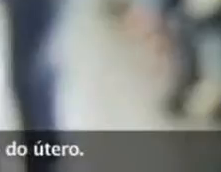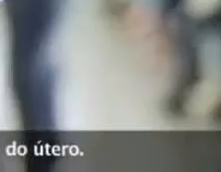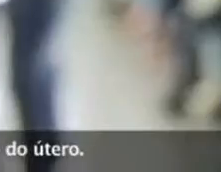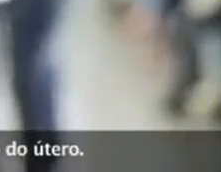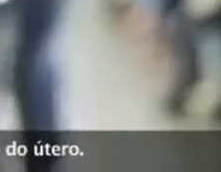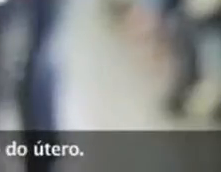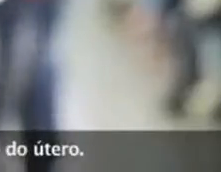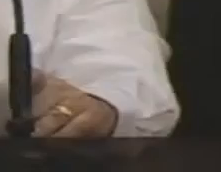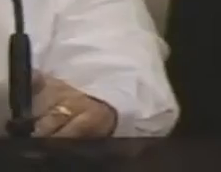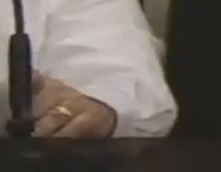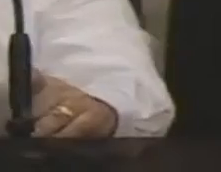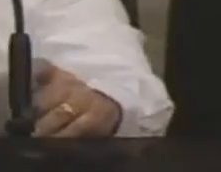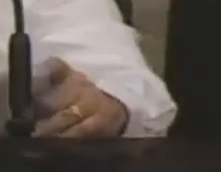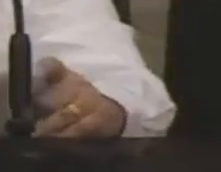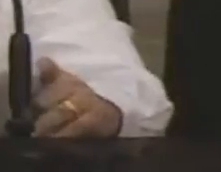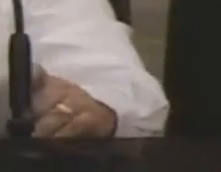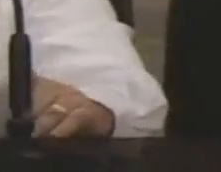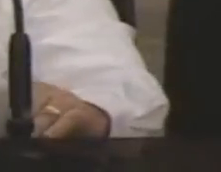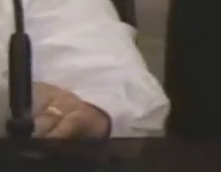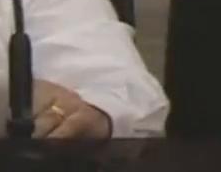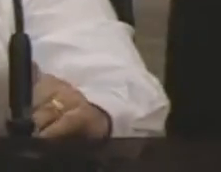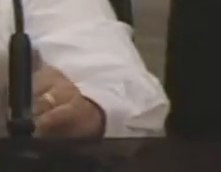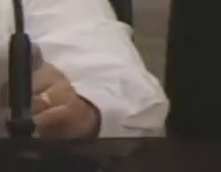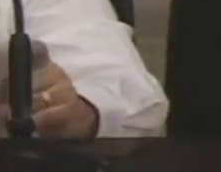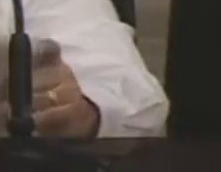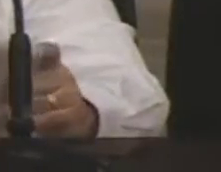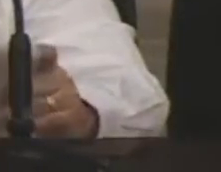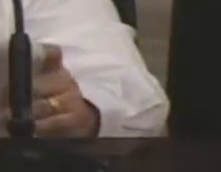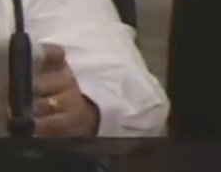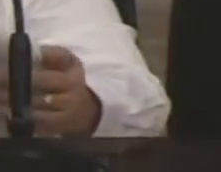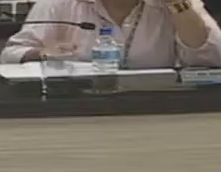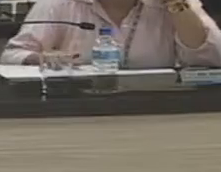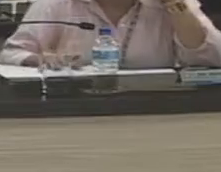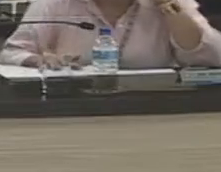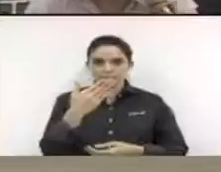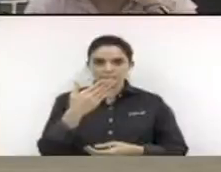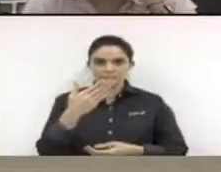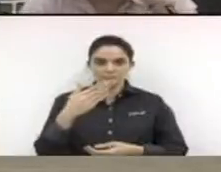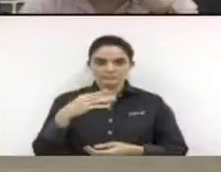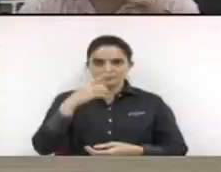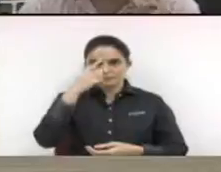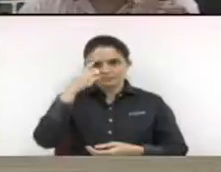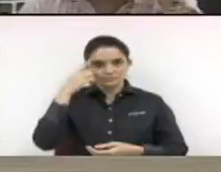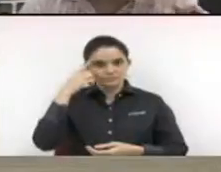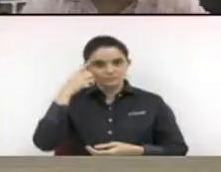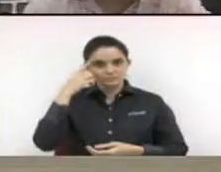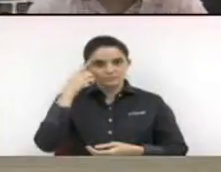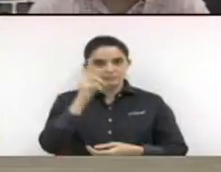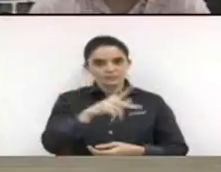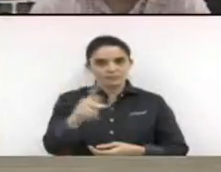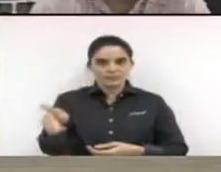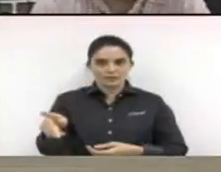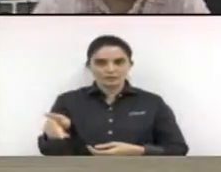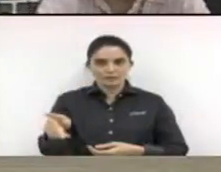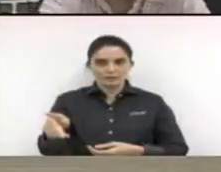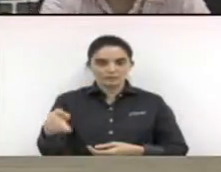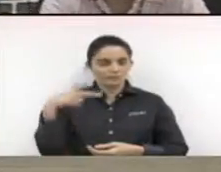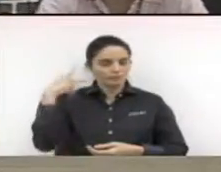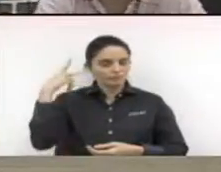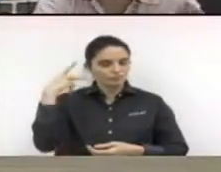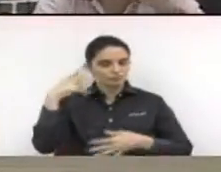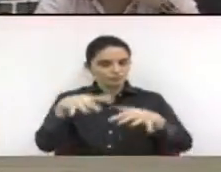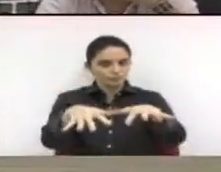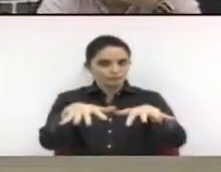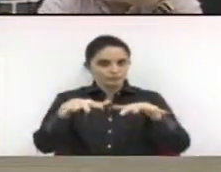A sessão está reaberta, esclarecendo uma questão de ordem do doutor Júlio. Senhor presidente, nobres pares, público aqui